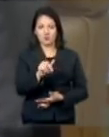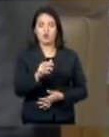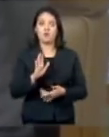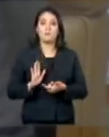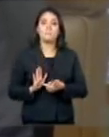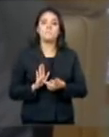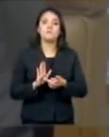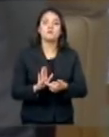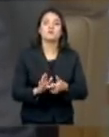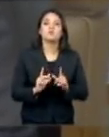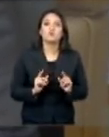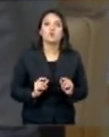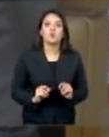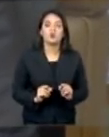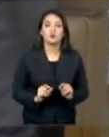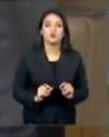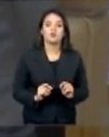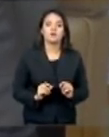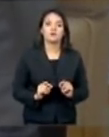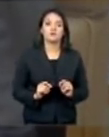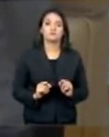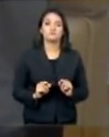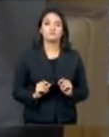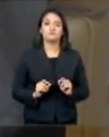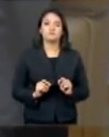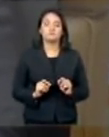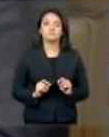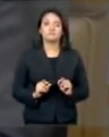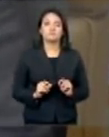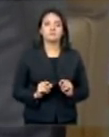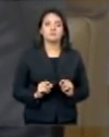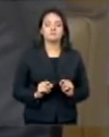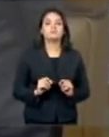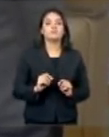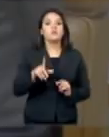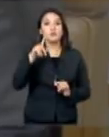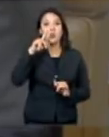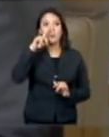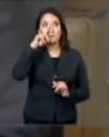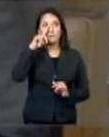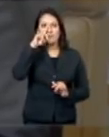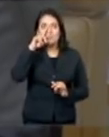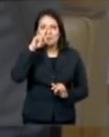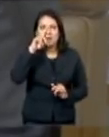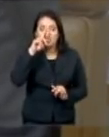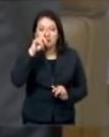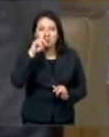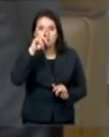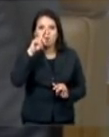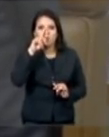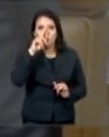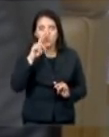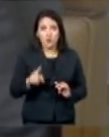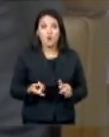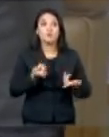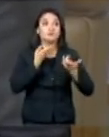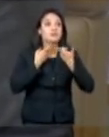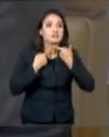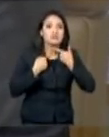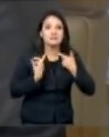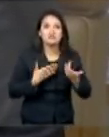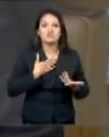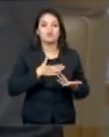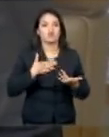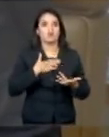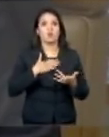joseph comblin um perigoso fascínio do absoluto pois privilegiou